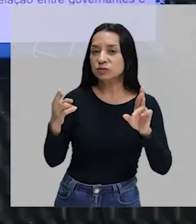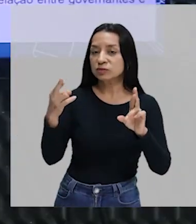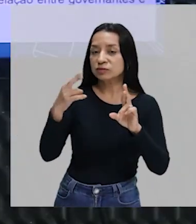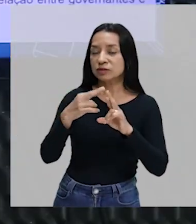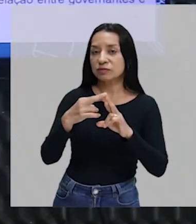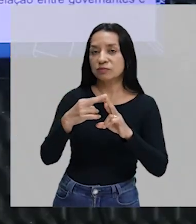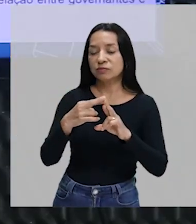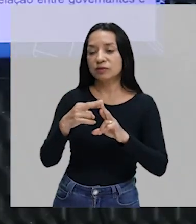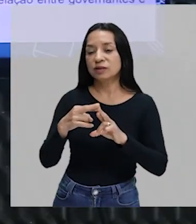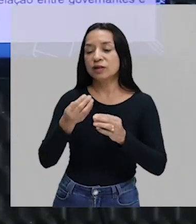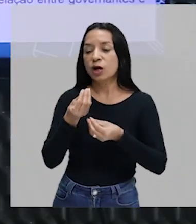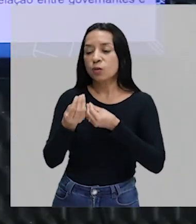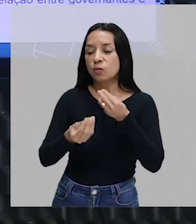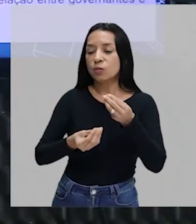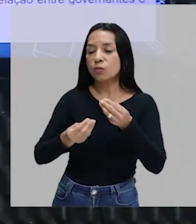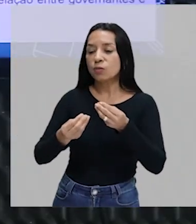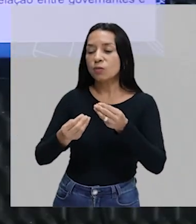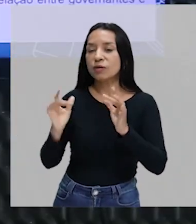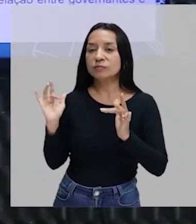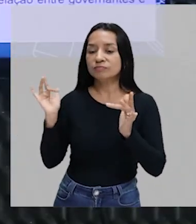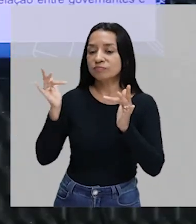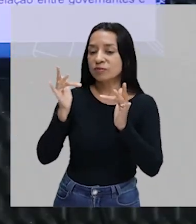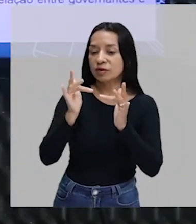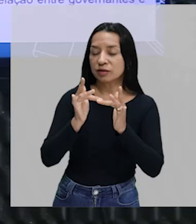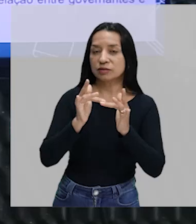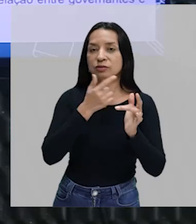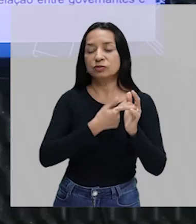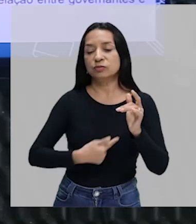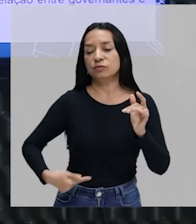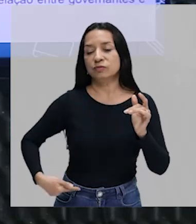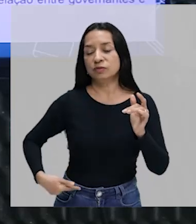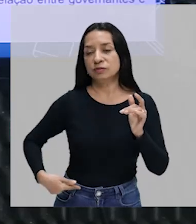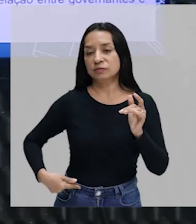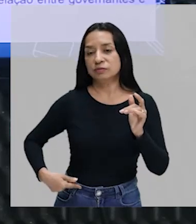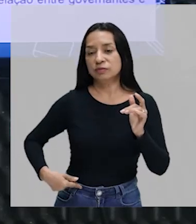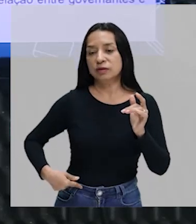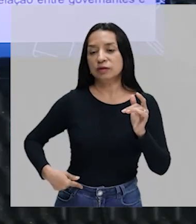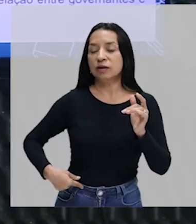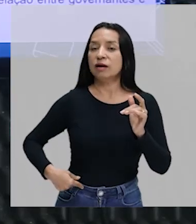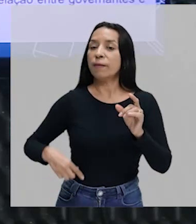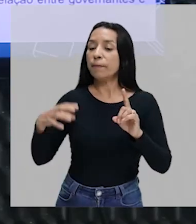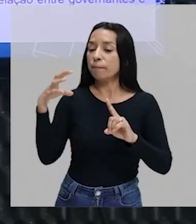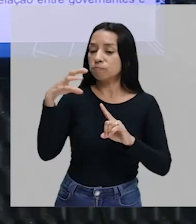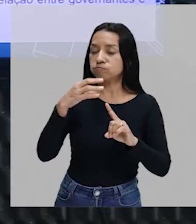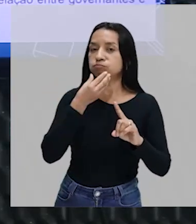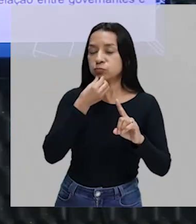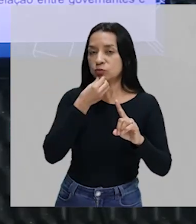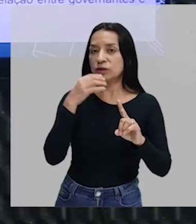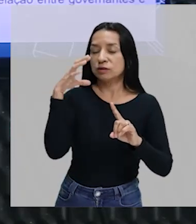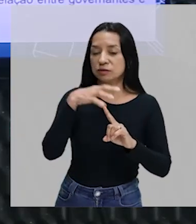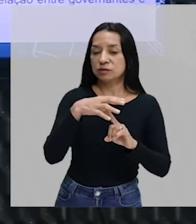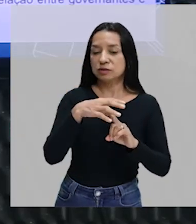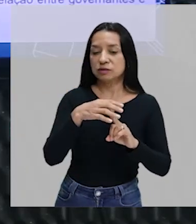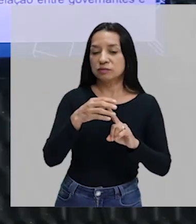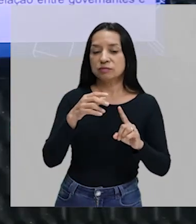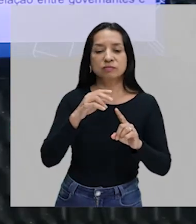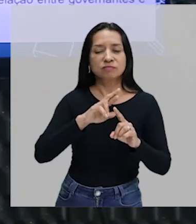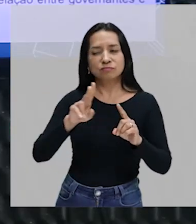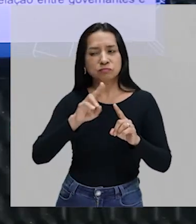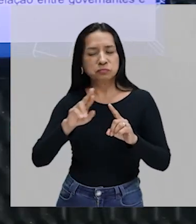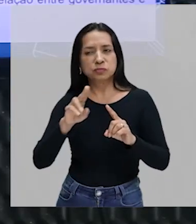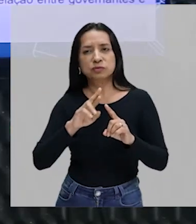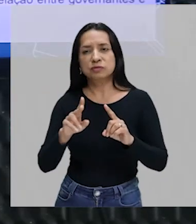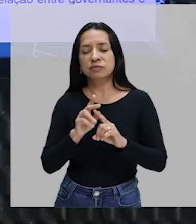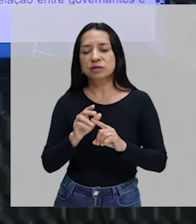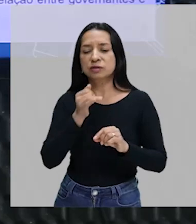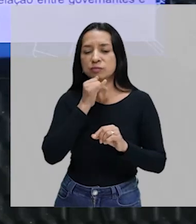forma clássica a monarquia, aí a monarquia pode ser de vários tipos diferentes. A gente vai falar da monarquia absolutista, por exemplo. A monarquia pode